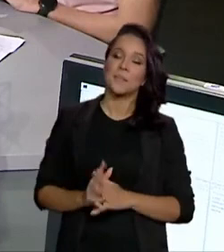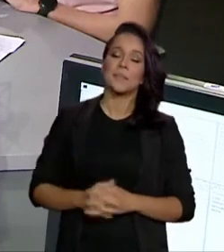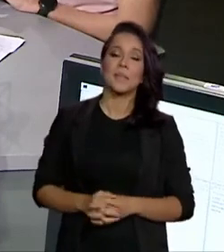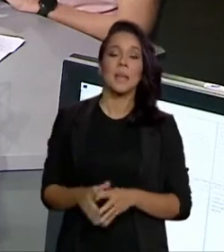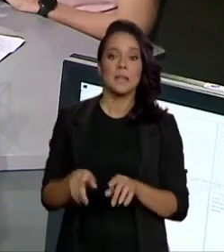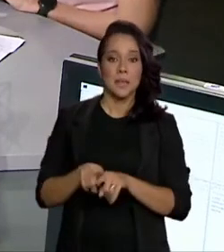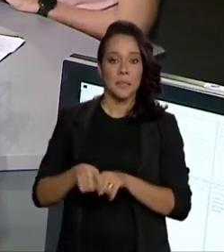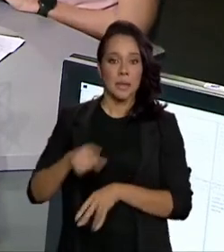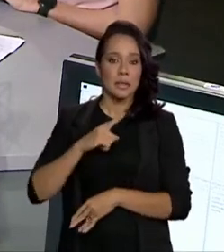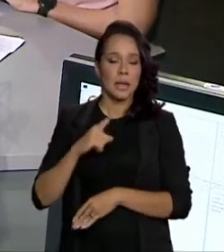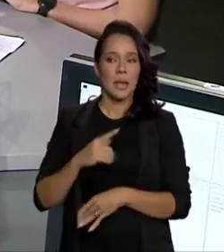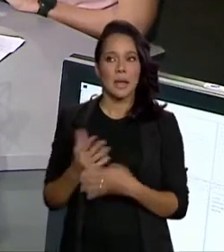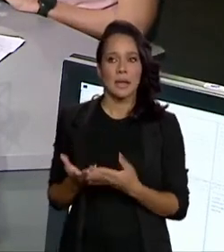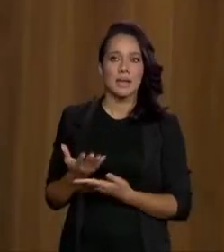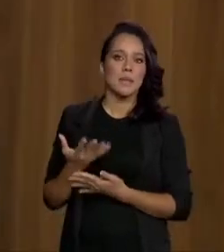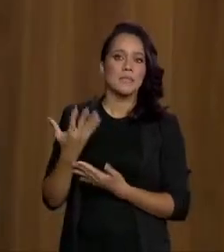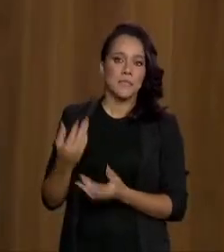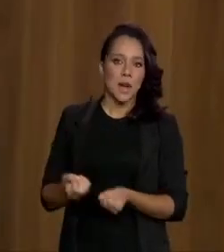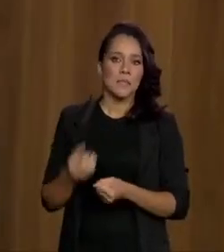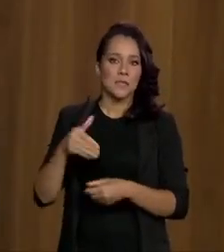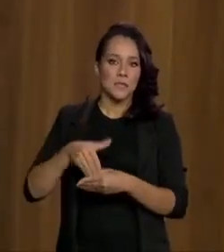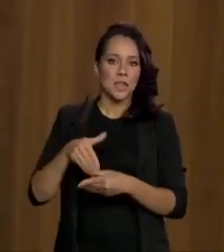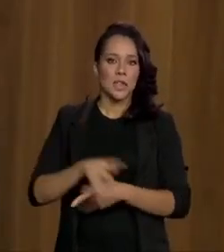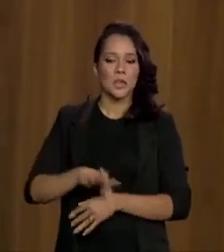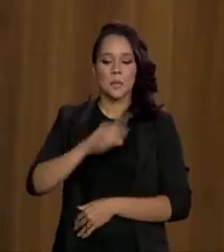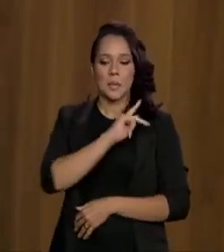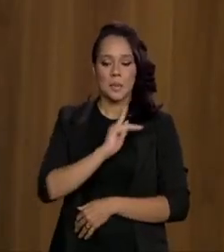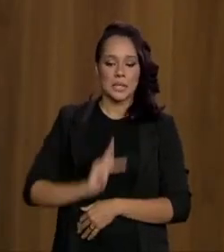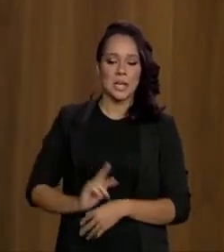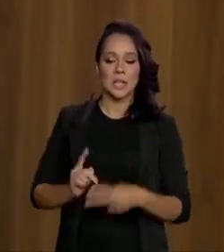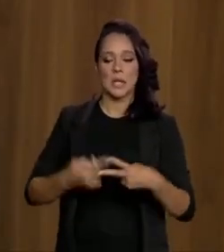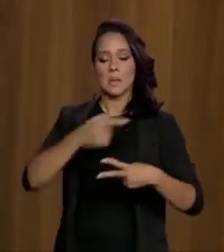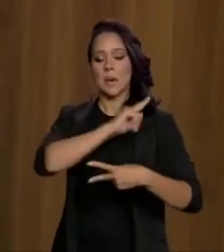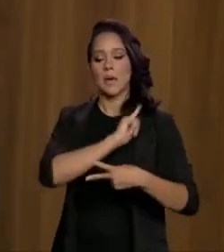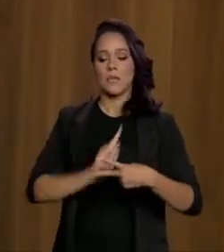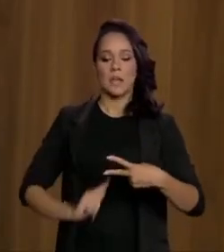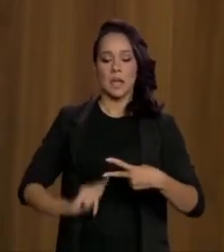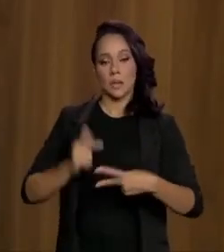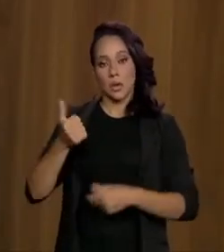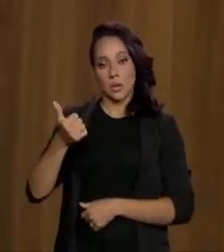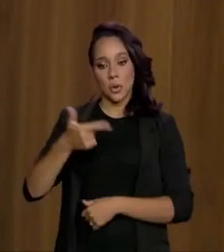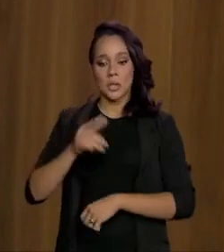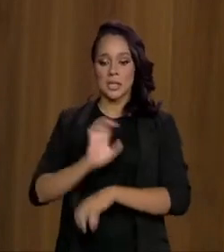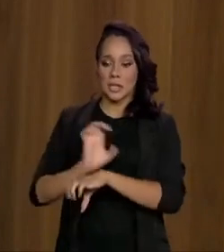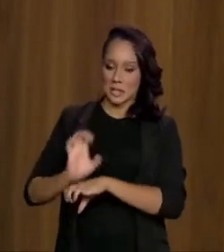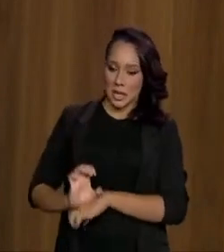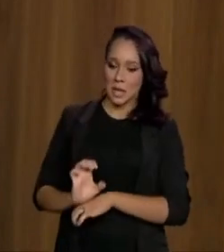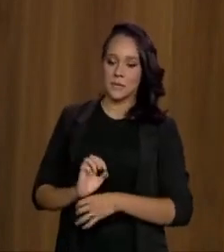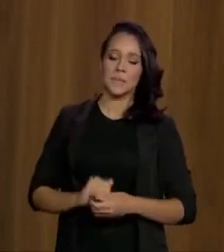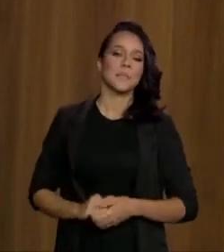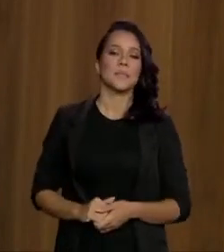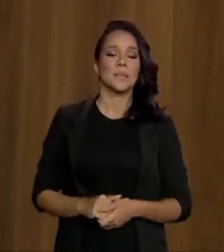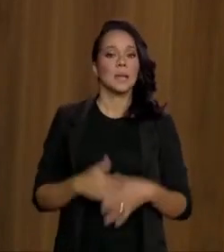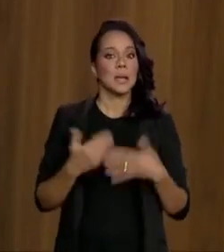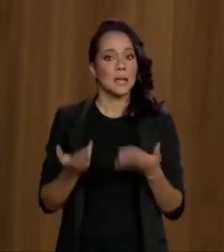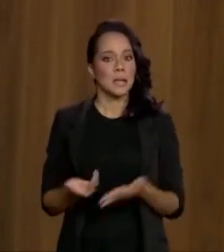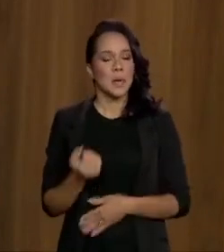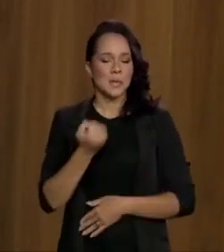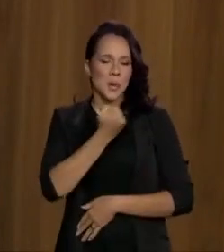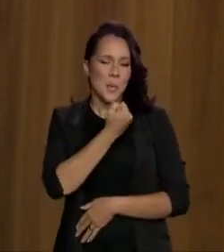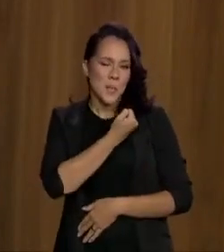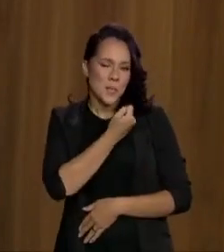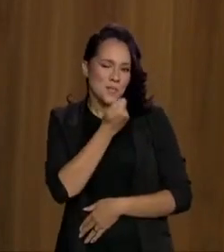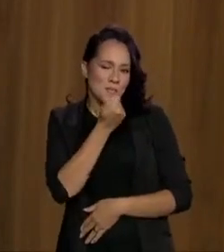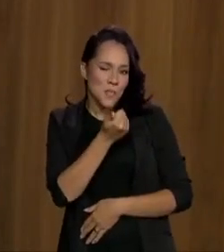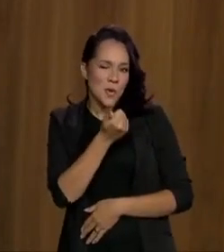gente tem aí, vamos votar todo mundo para presidente, para governador em 12 estados. Sim, sim. Então, são poucos números,